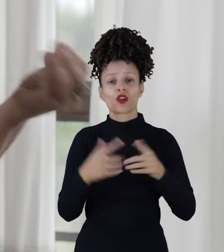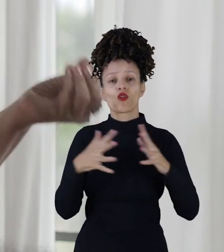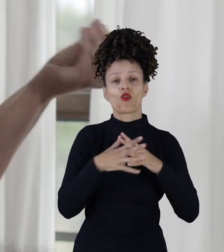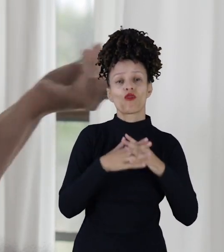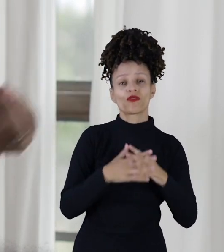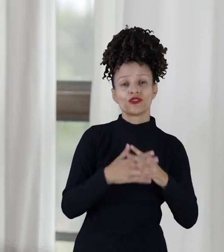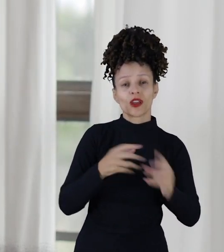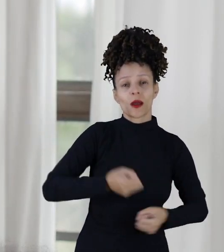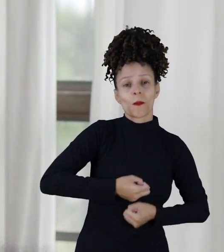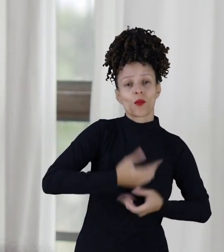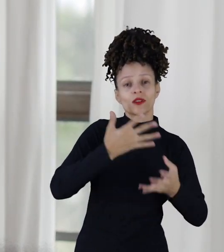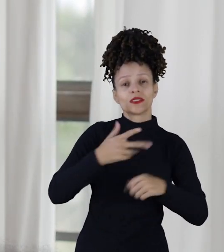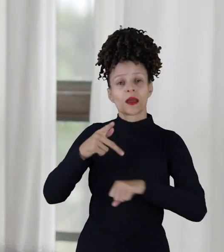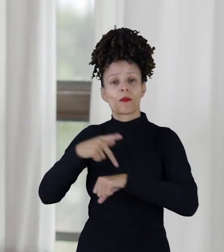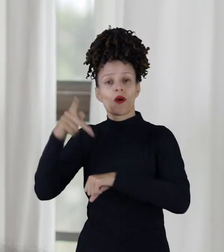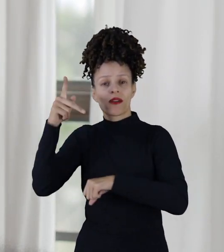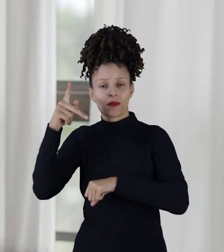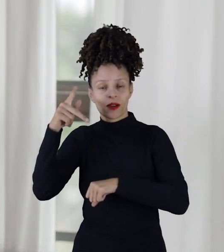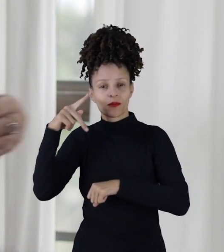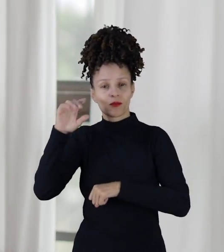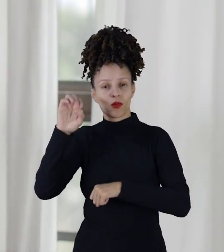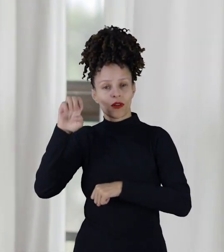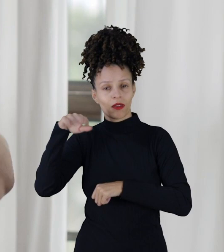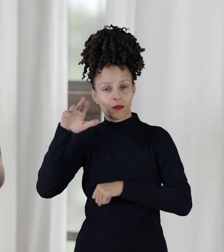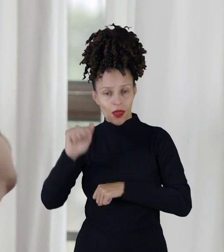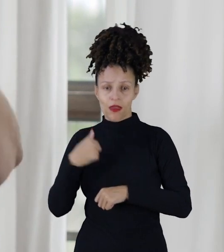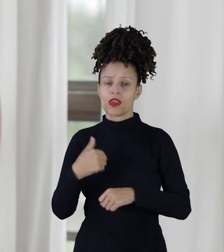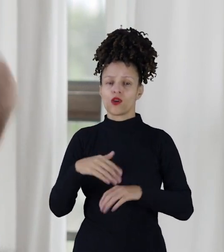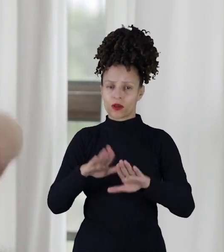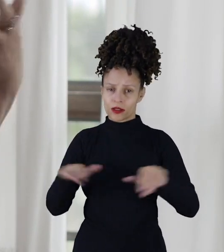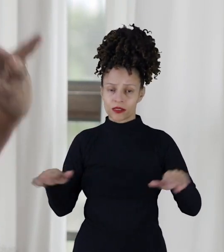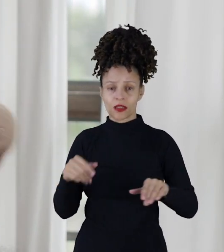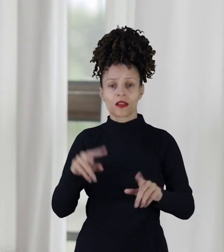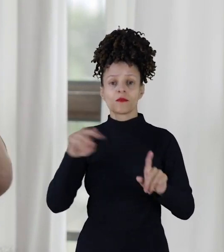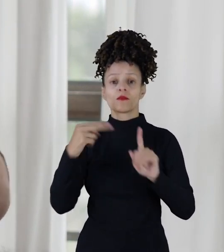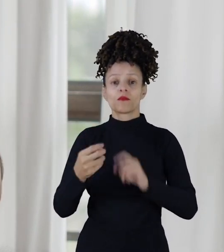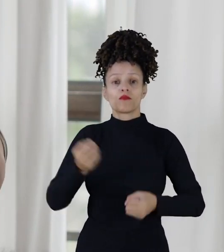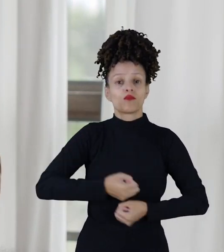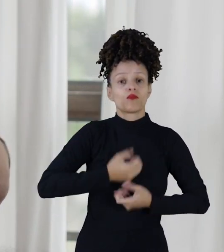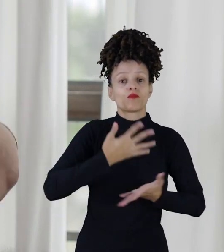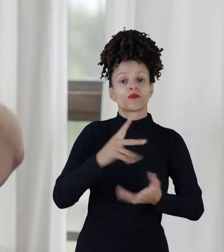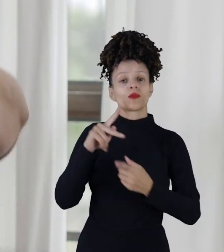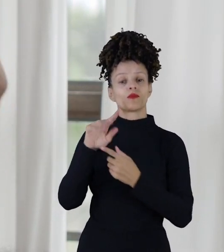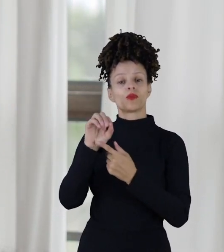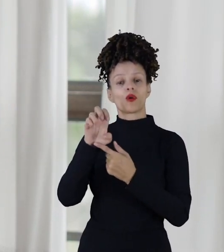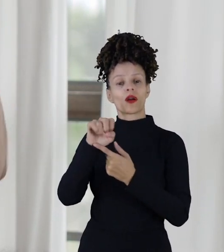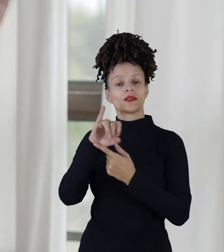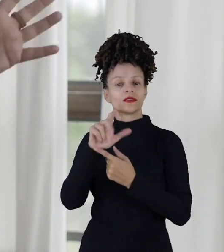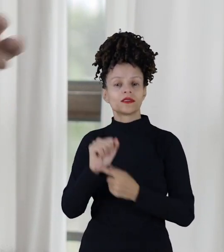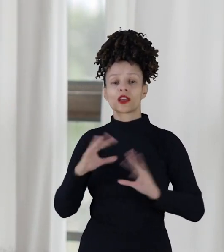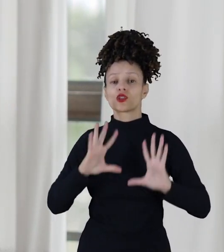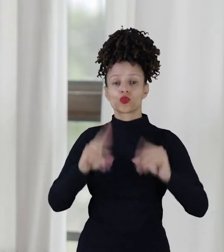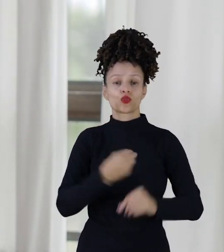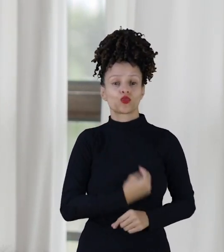porque eu confundia poesia com poema. Sim. Porque eu, quando era criança, tinha esse olhar poético. Para mim, a poesia está em tudo, está